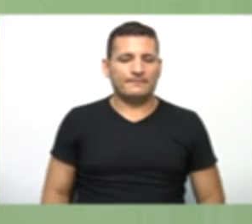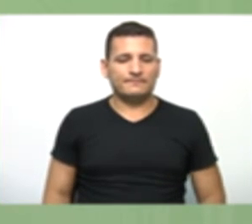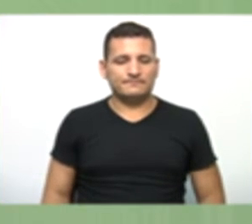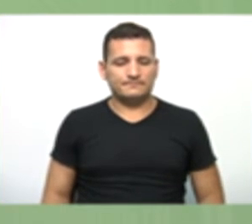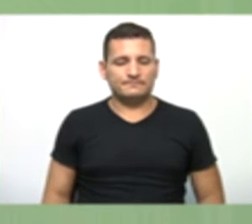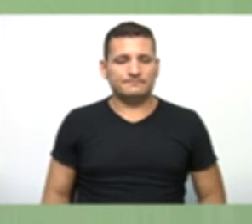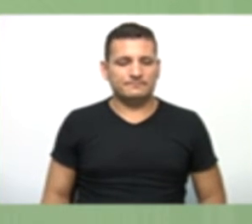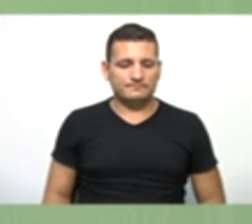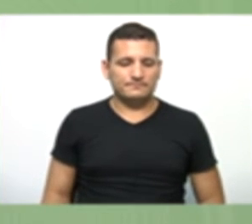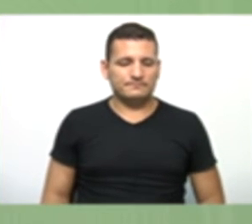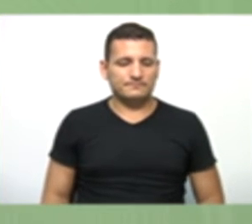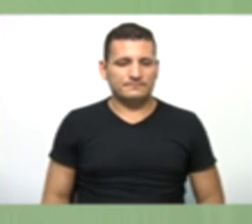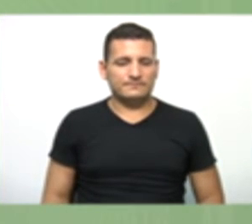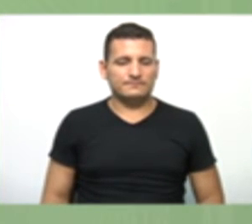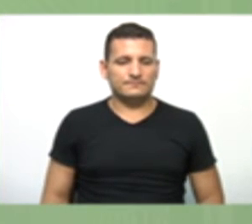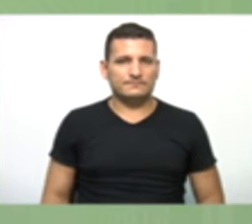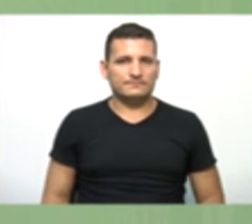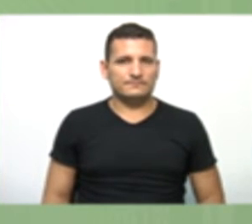Muito bem.